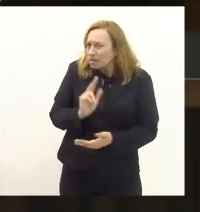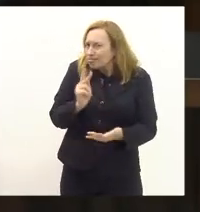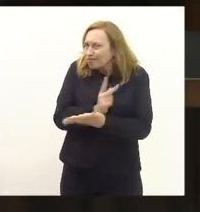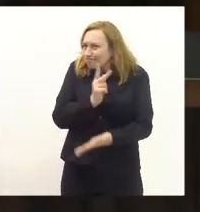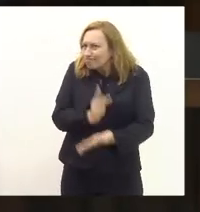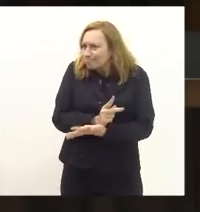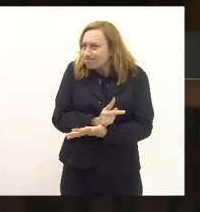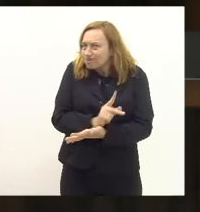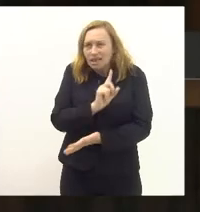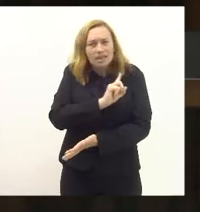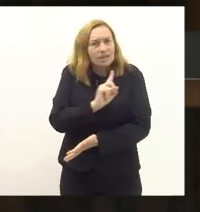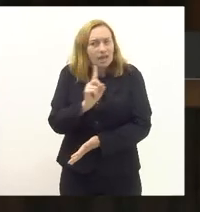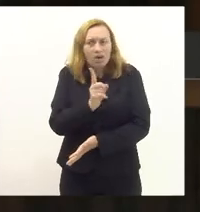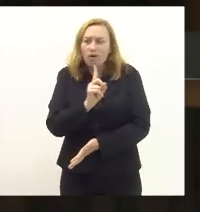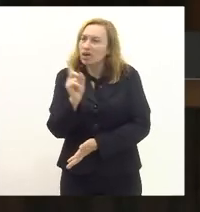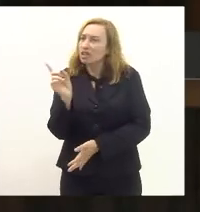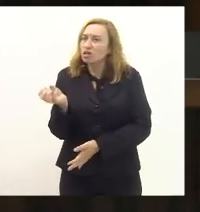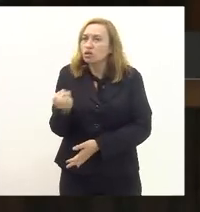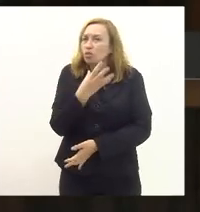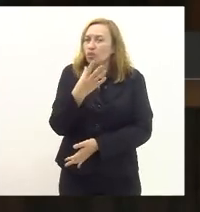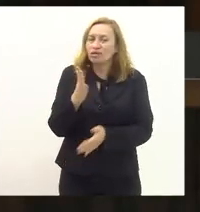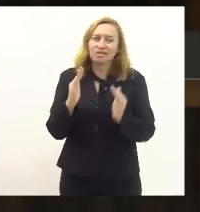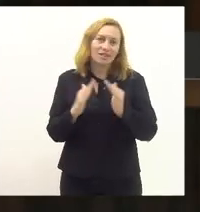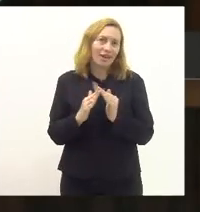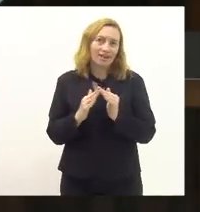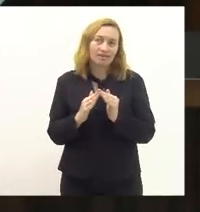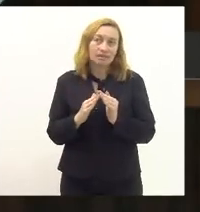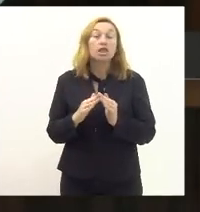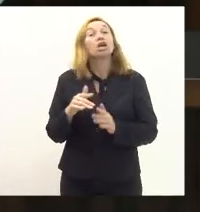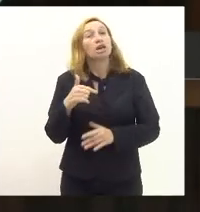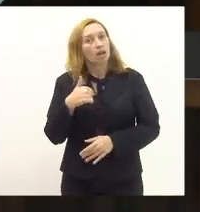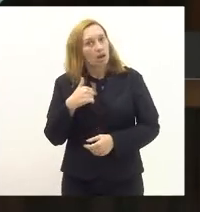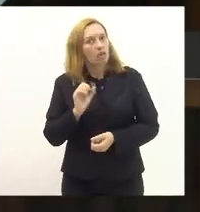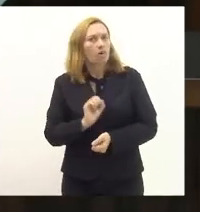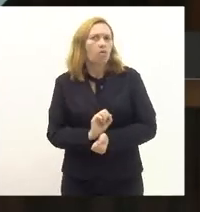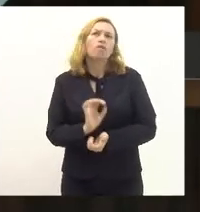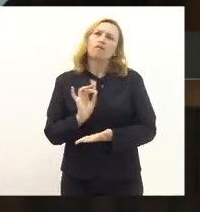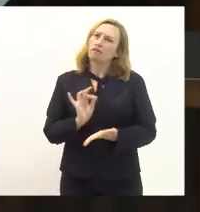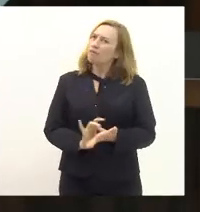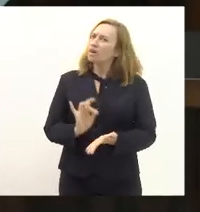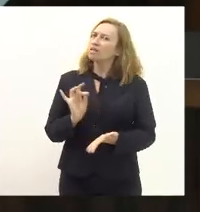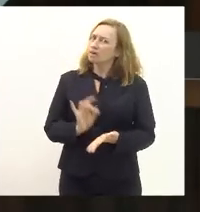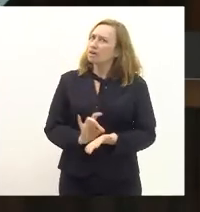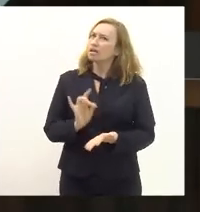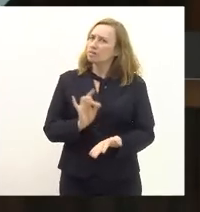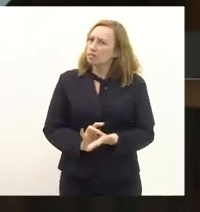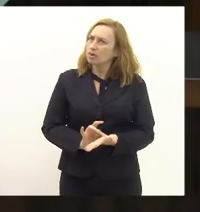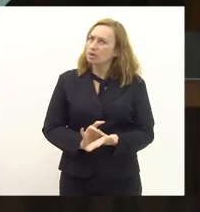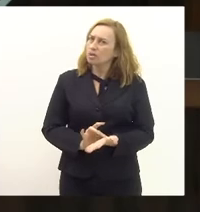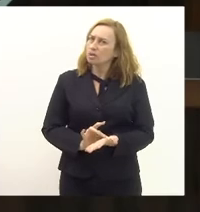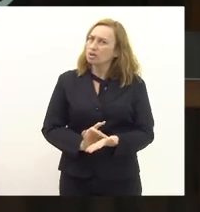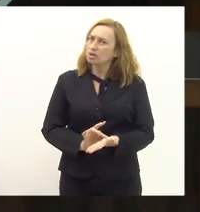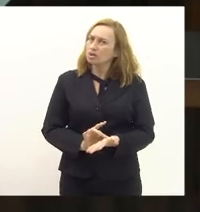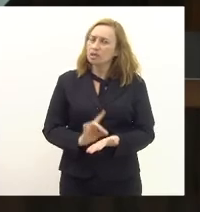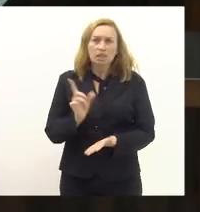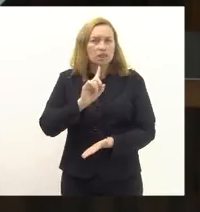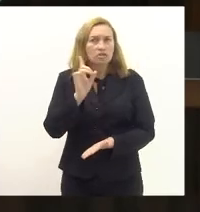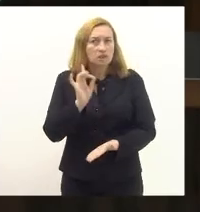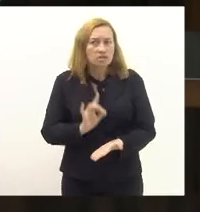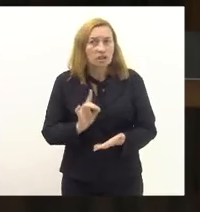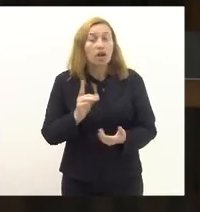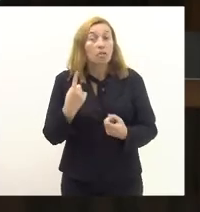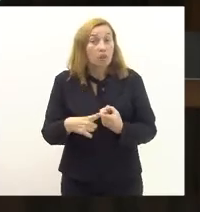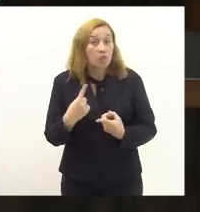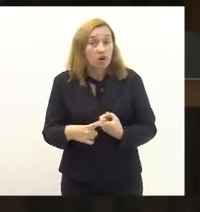ilegal, não é novidade nessa casa. E eu espero verdadeiramente que isso não seja verdadeiro, porque isso é